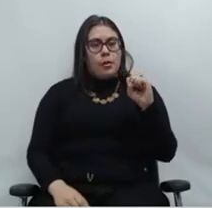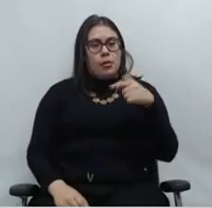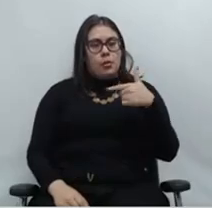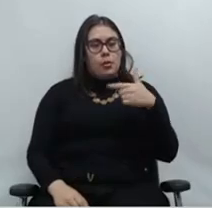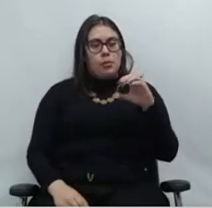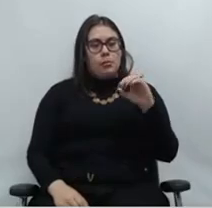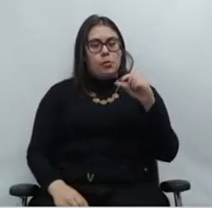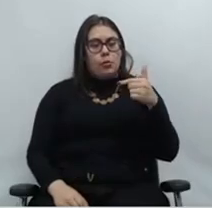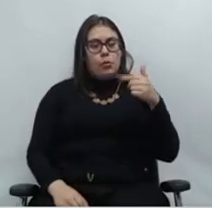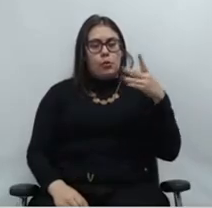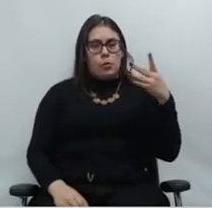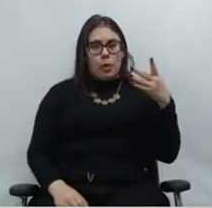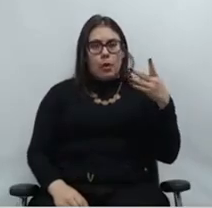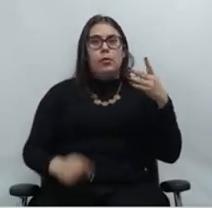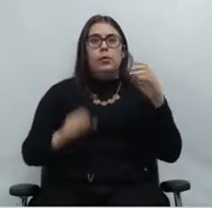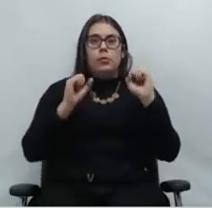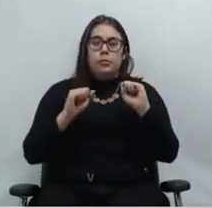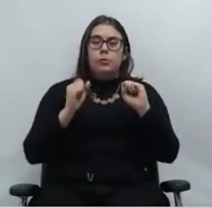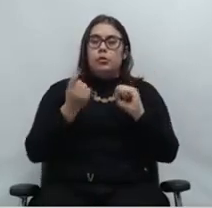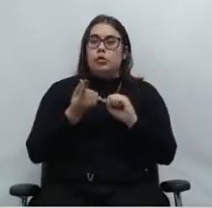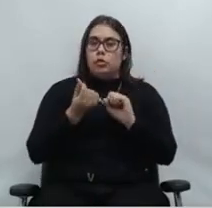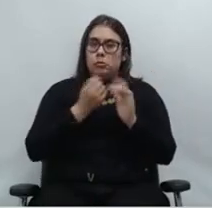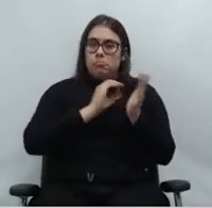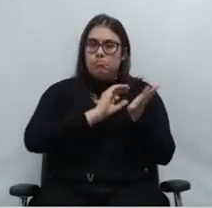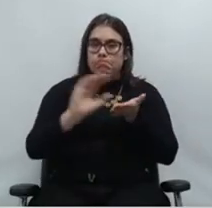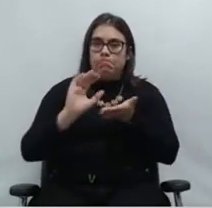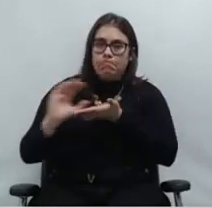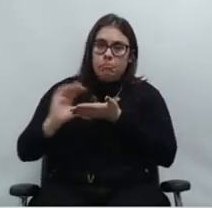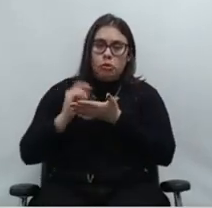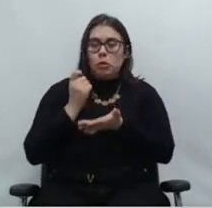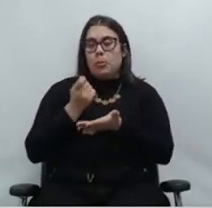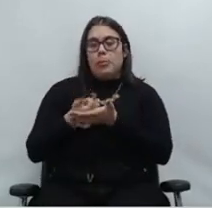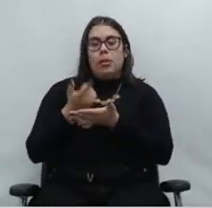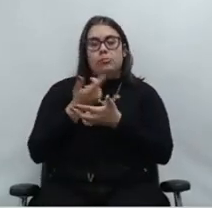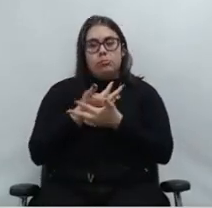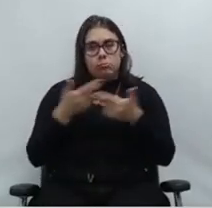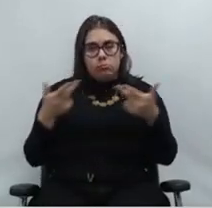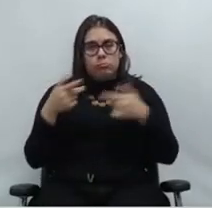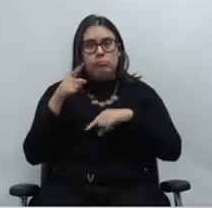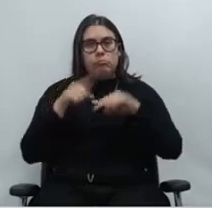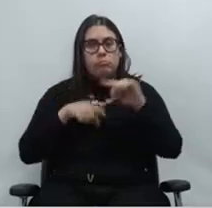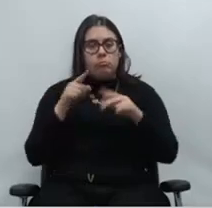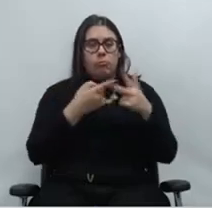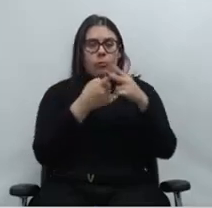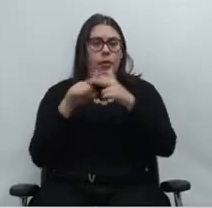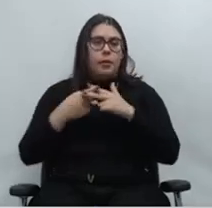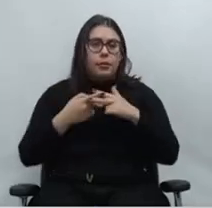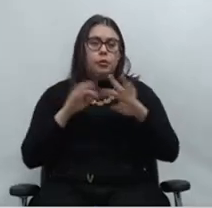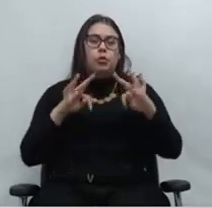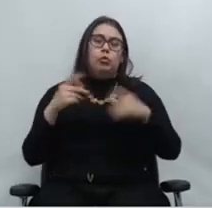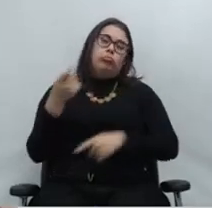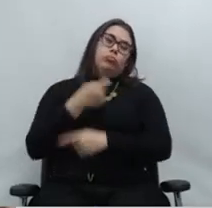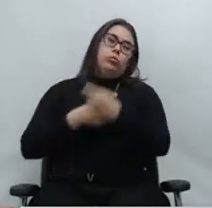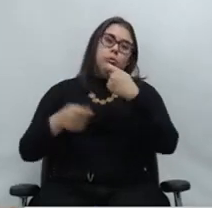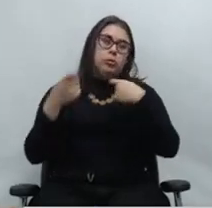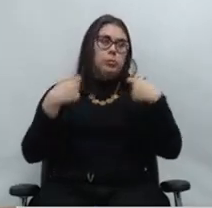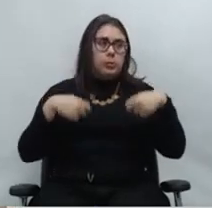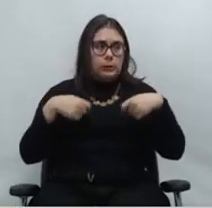equipes possam ter mais subsídios financeiros para prospecção de imóveis, instalação de equipamentos e demais providências